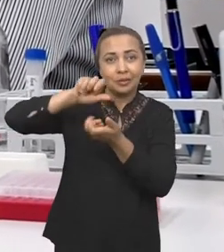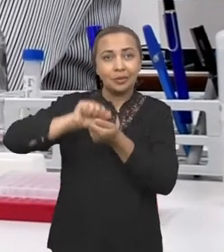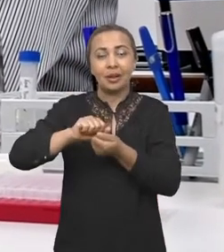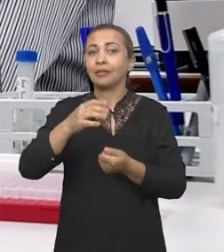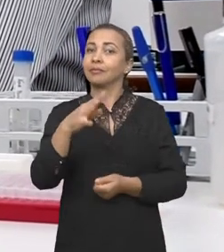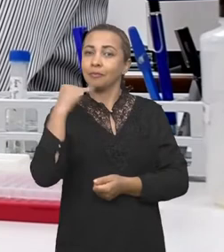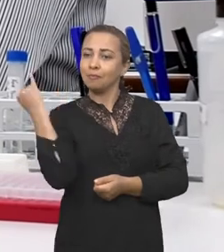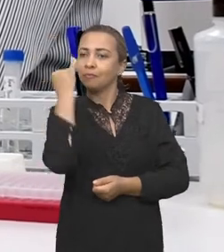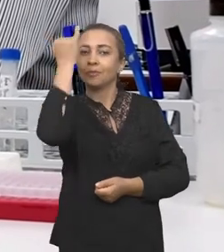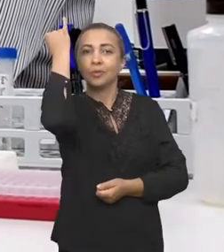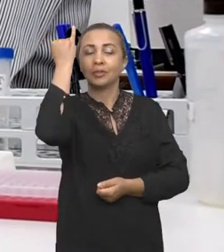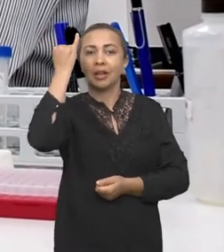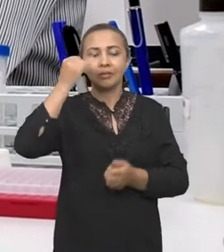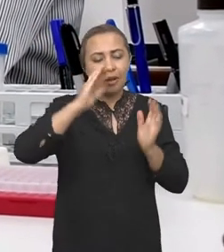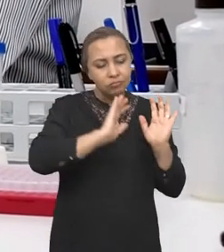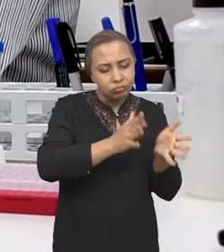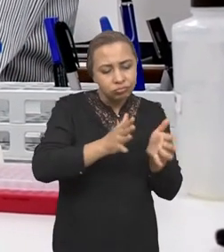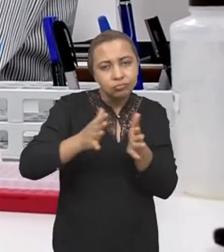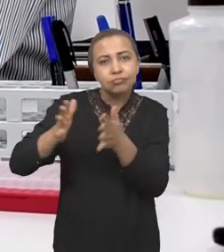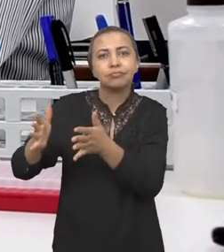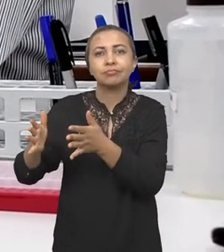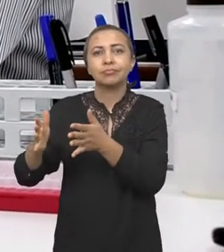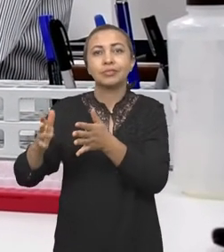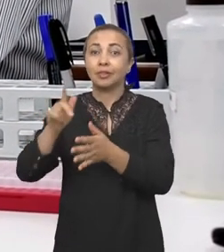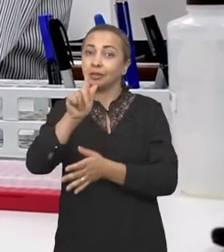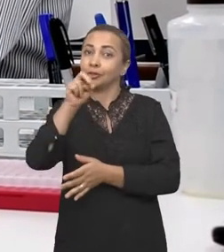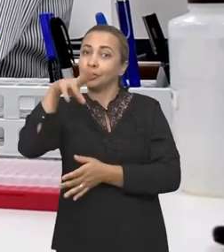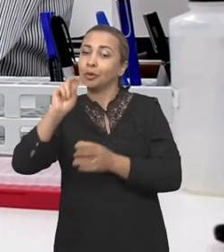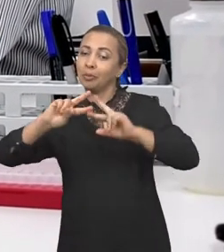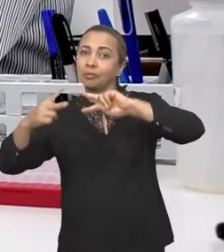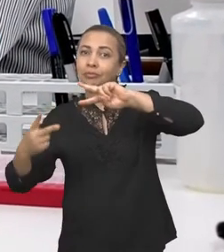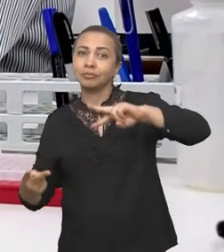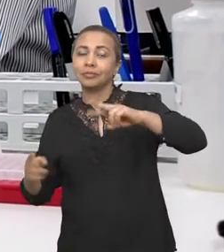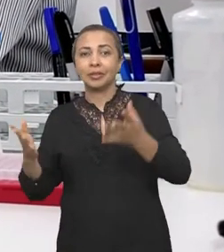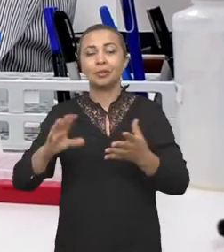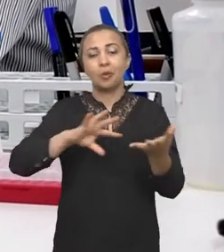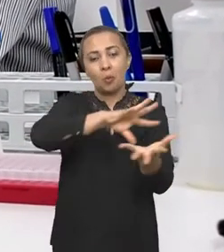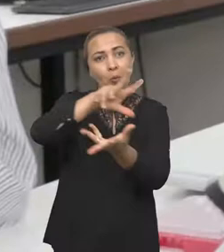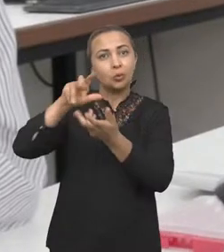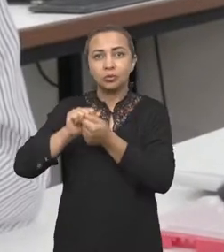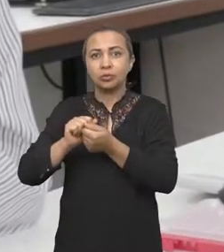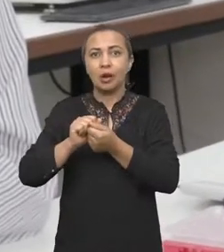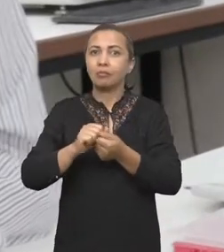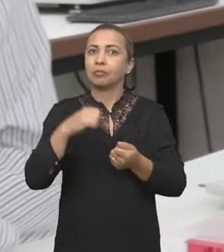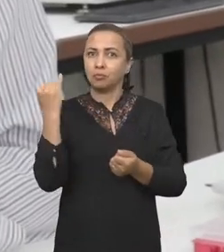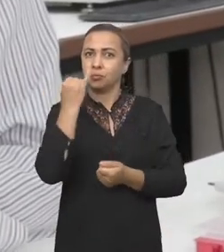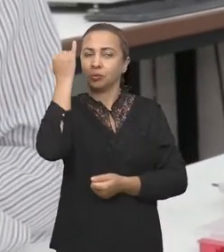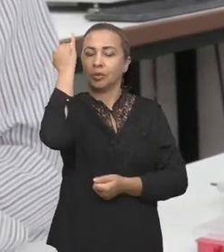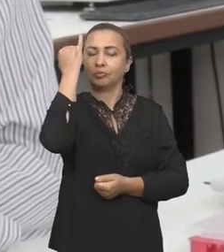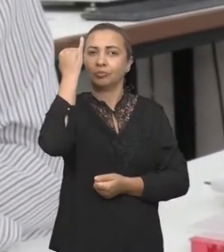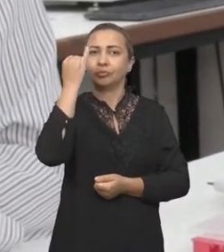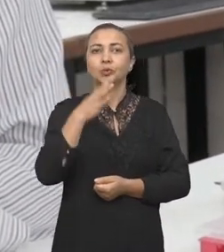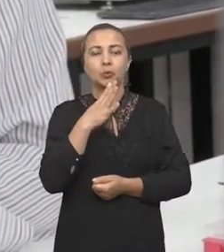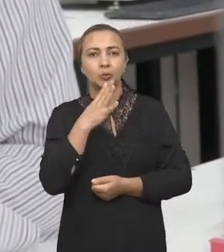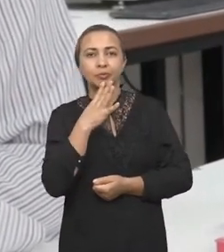da importância dessa estratégia de sequenciamento genômico, que agora nas últimas semanas ganhou notoriedade mundial, porque a partir dela é possível